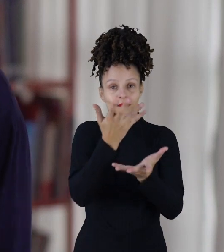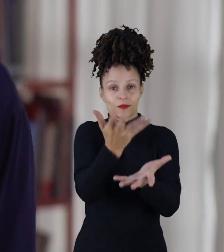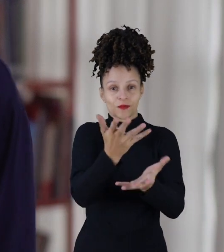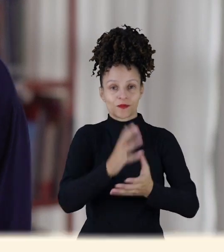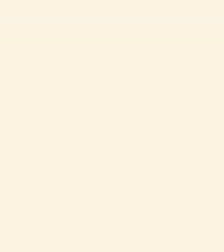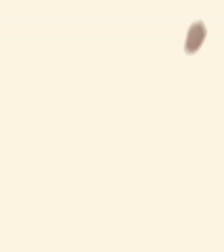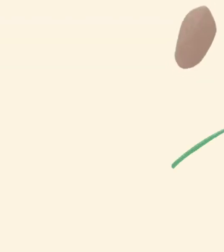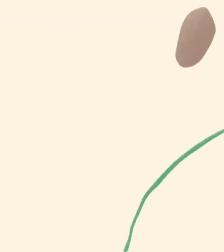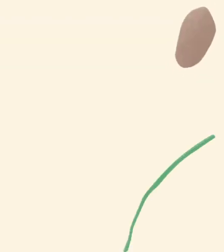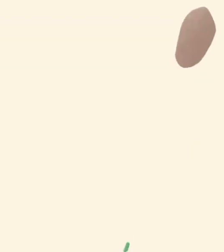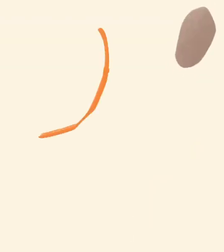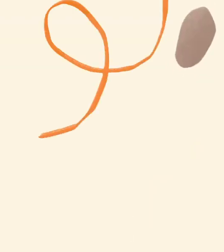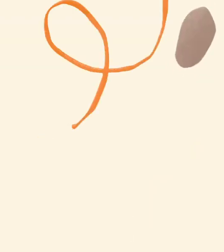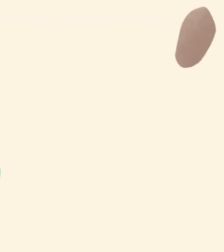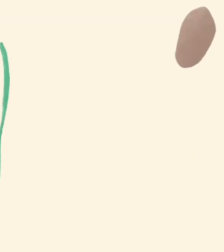poemeia.